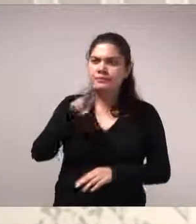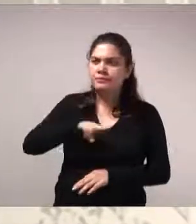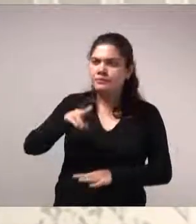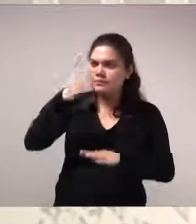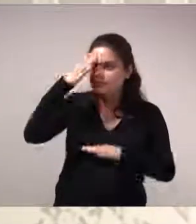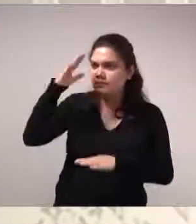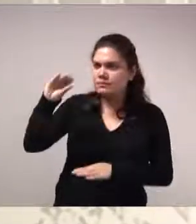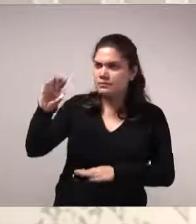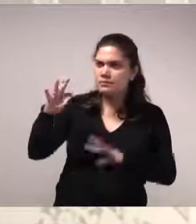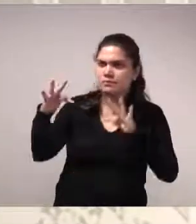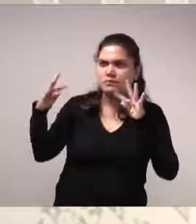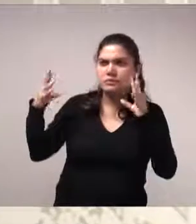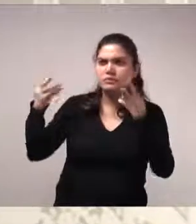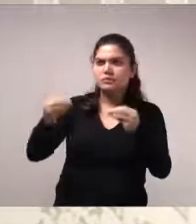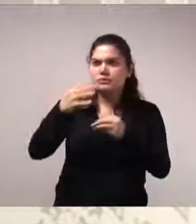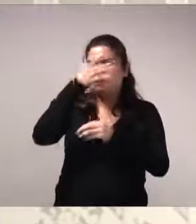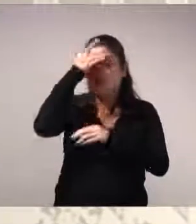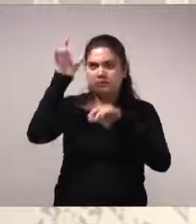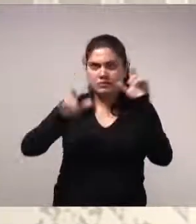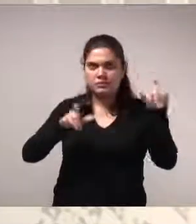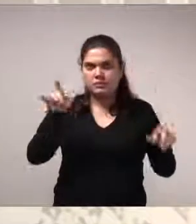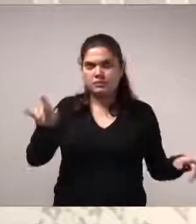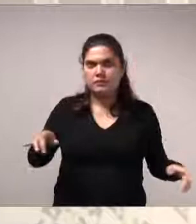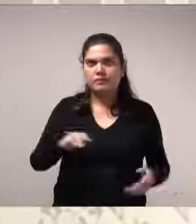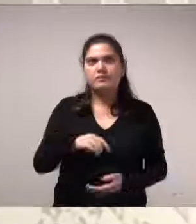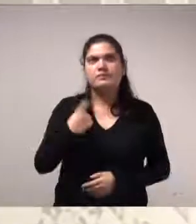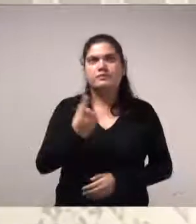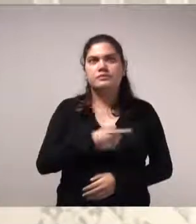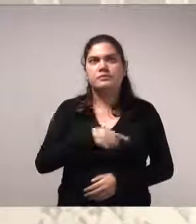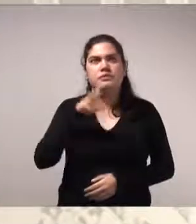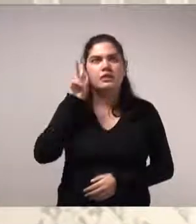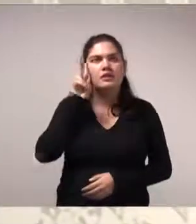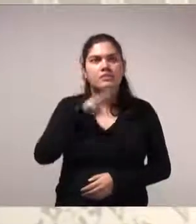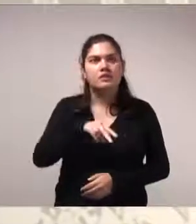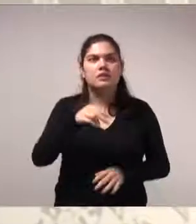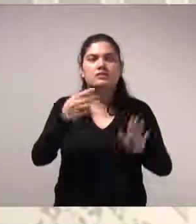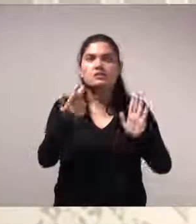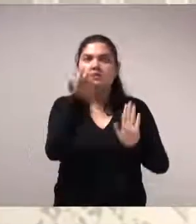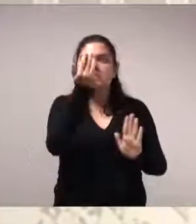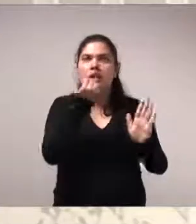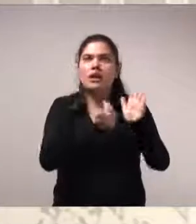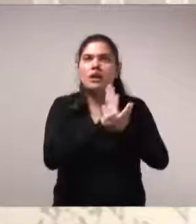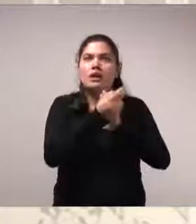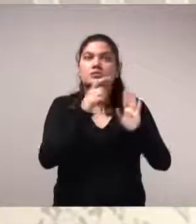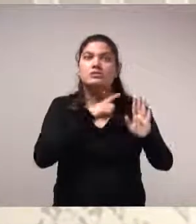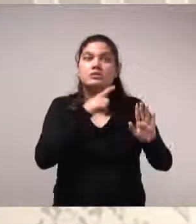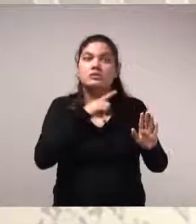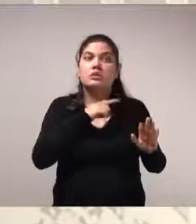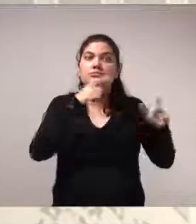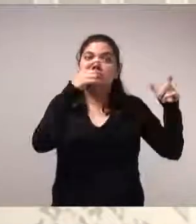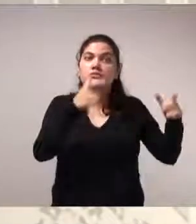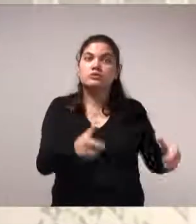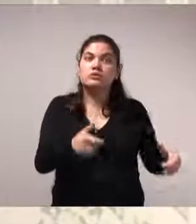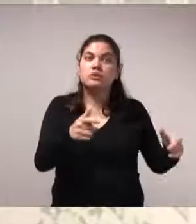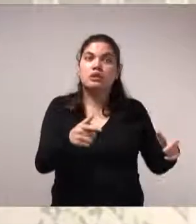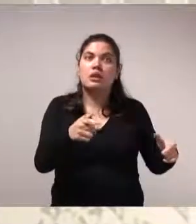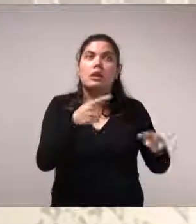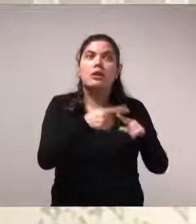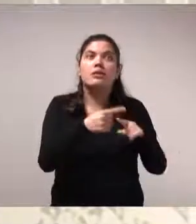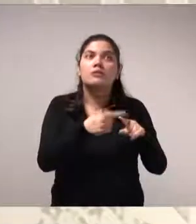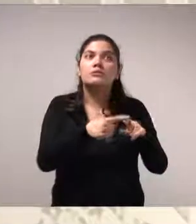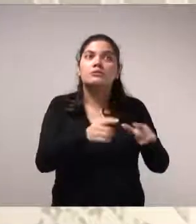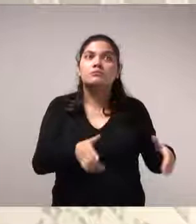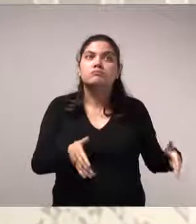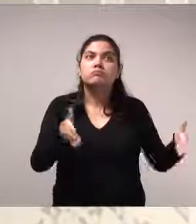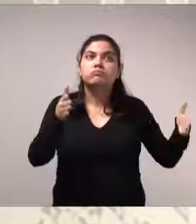confortável para todo mundo, que é o que a gente vê um pouco por essas imagens. Aqui tem um galpão de armazenamento, mas por que esse galpão não pode ter